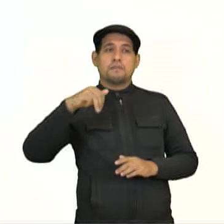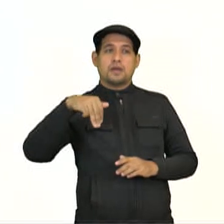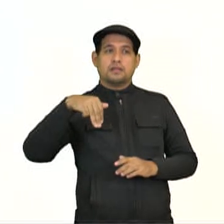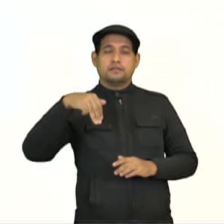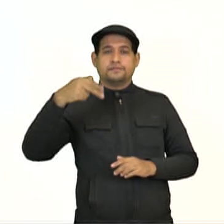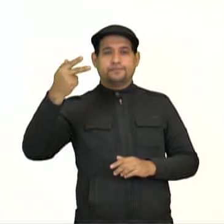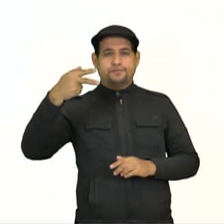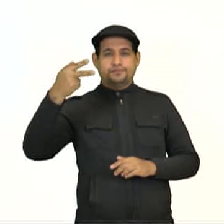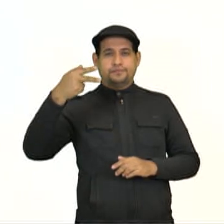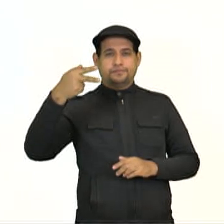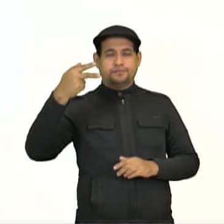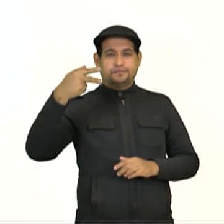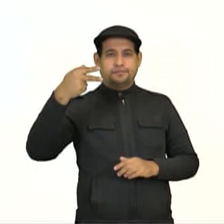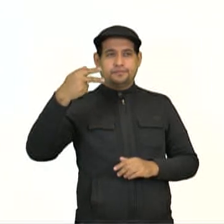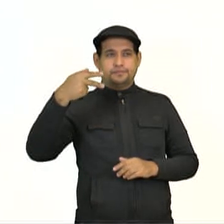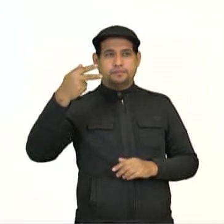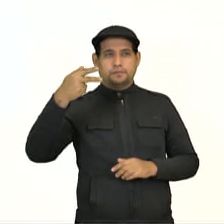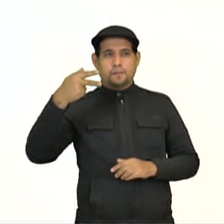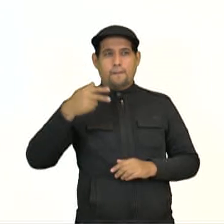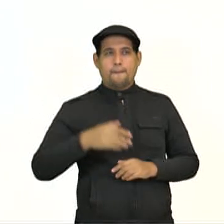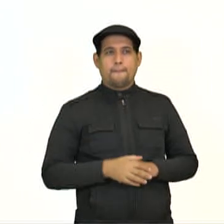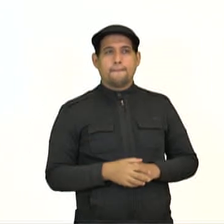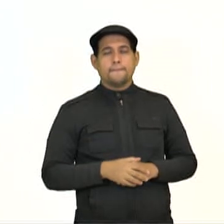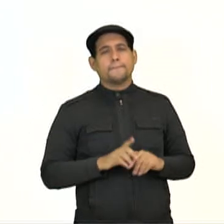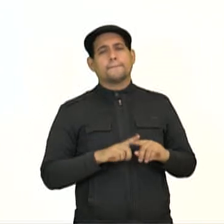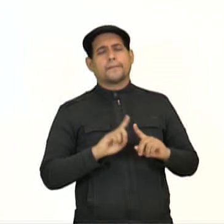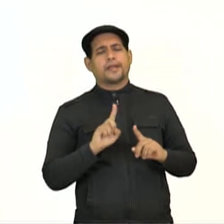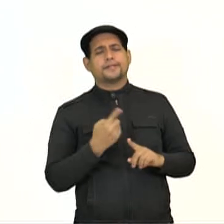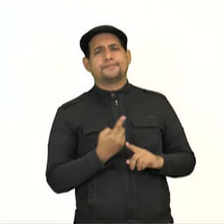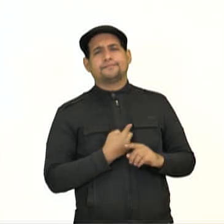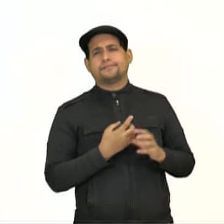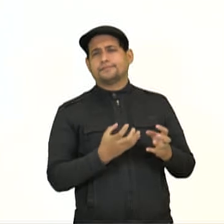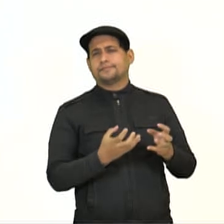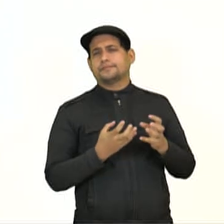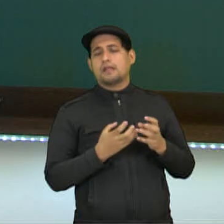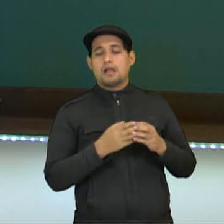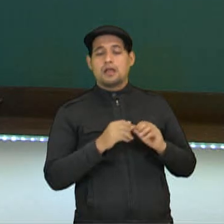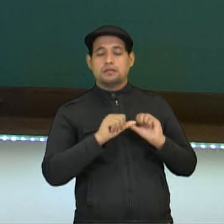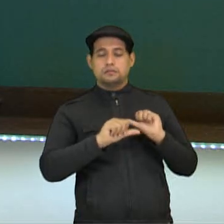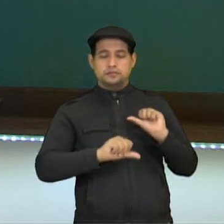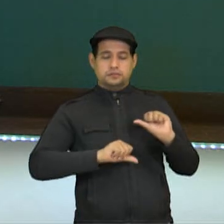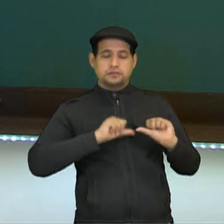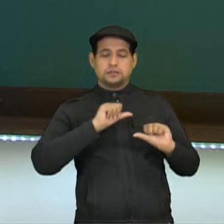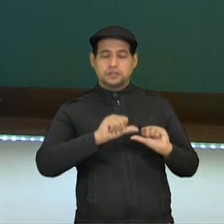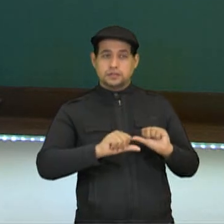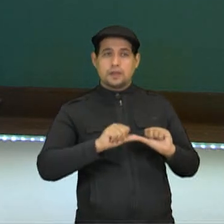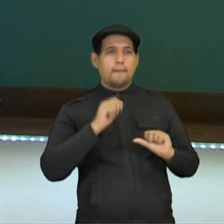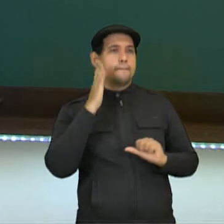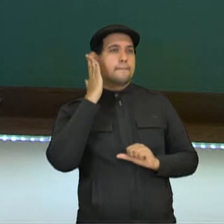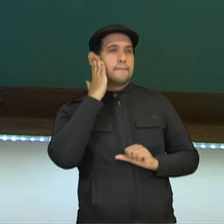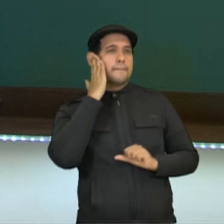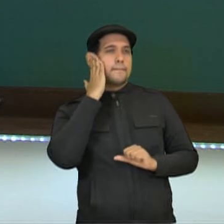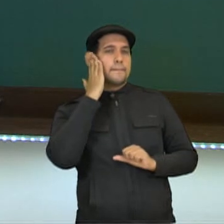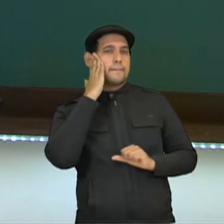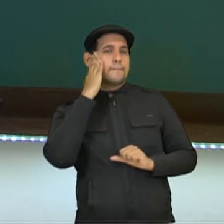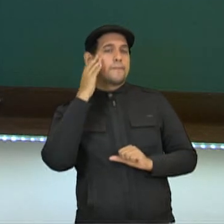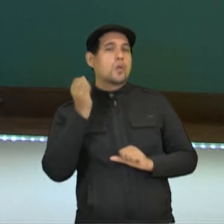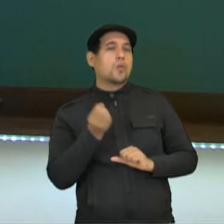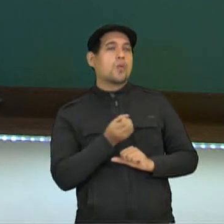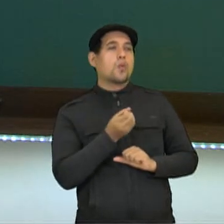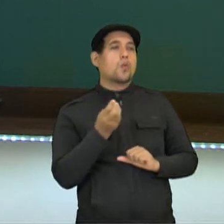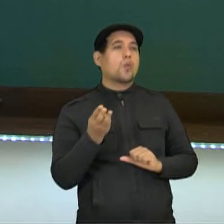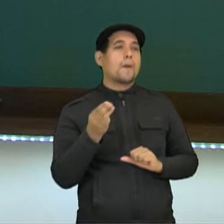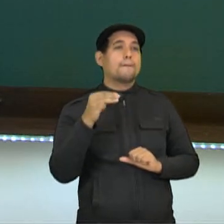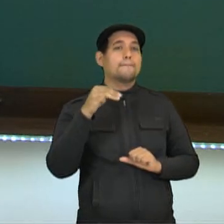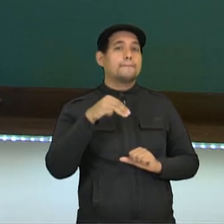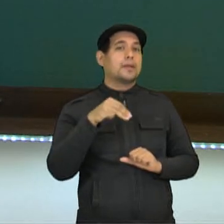0,09 metros quadrados. Então, se nós quisermos transformar para saber quantos metros